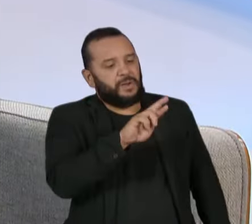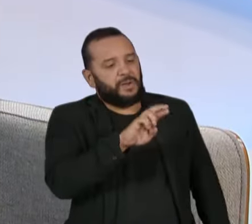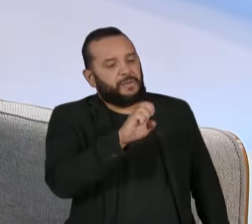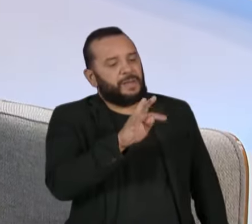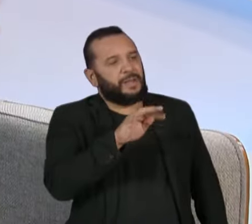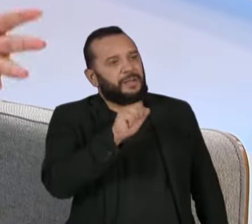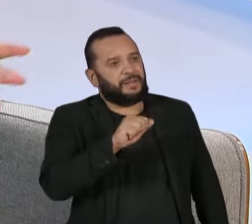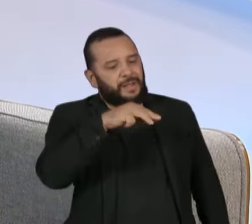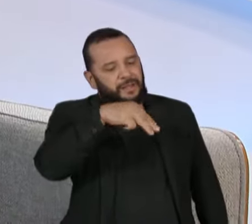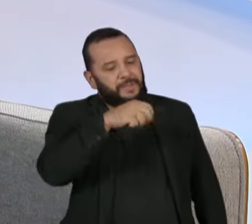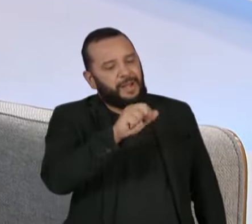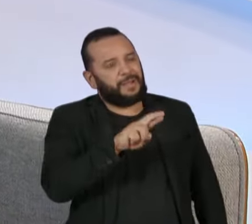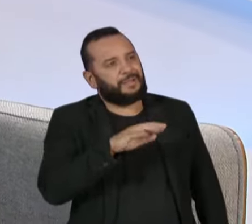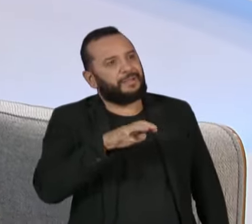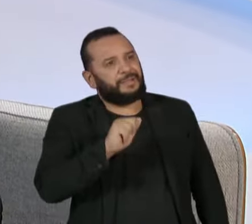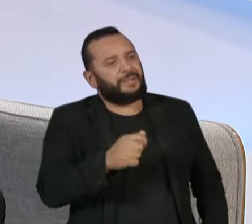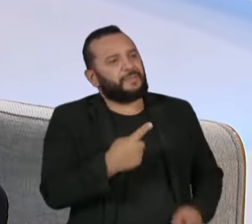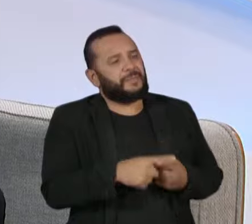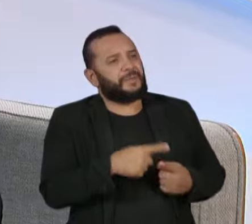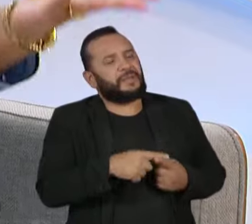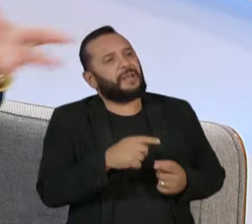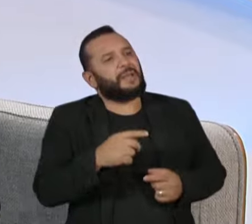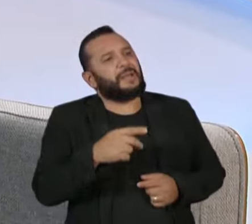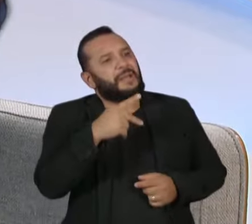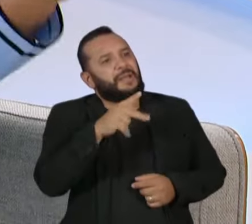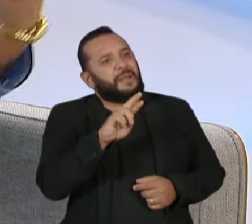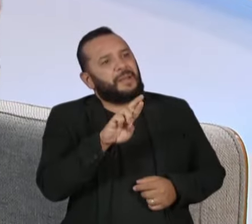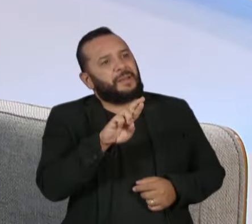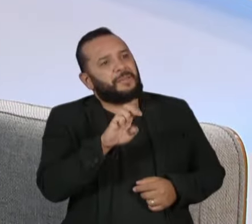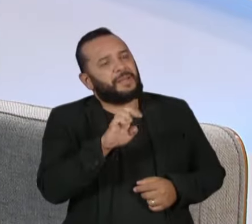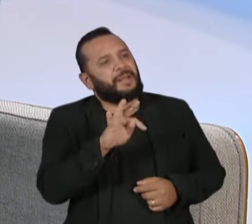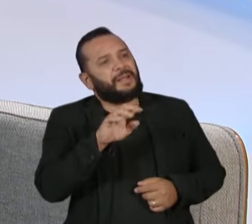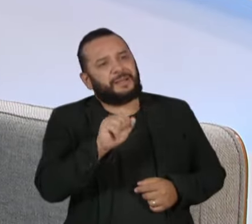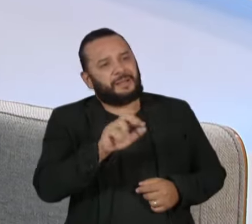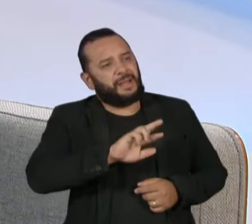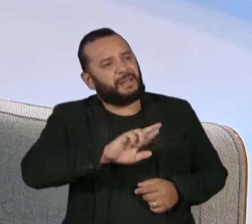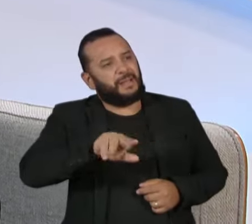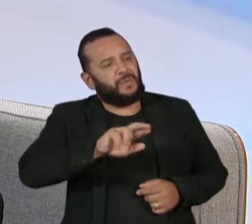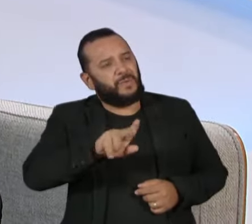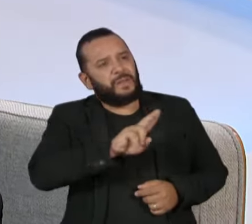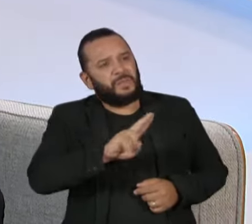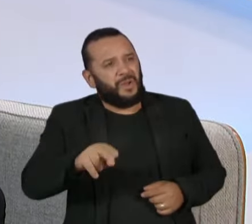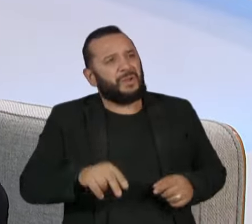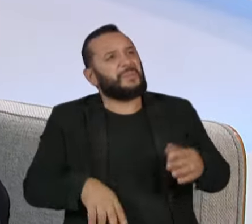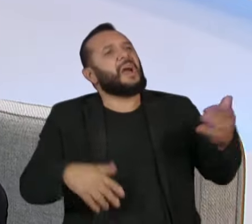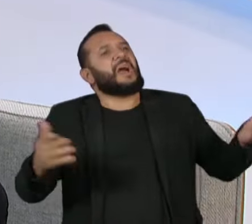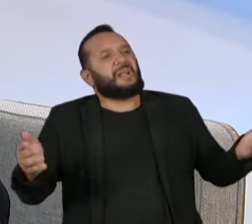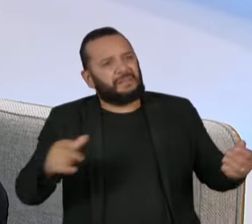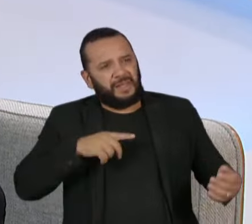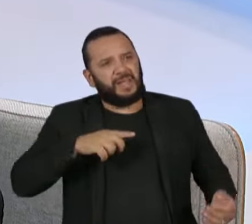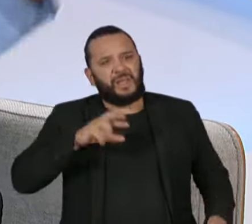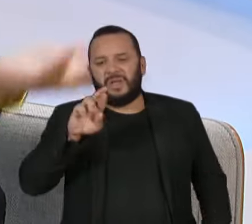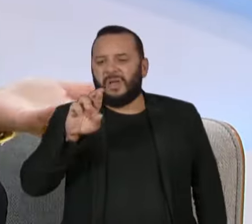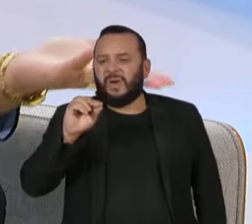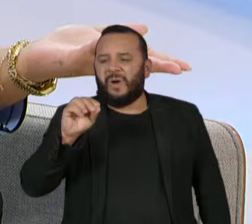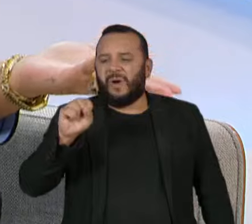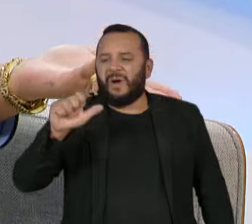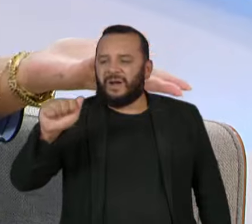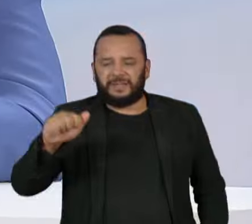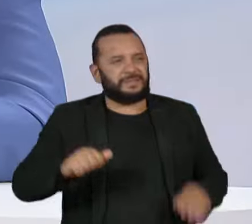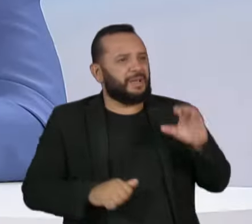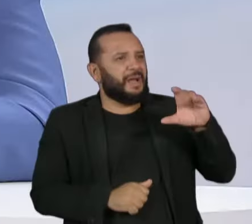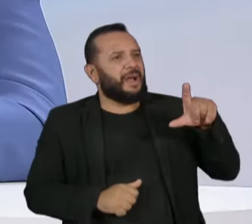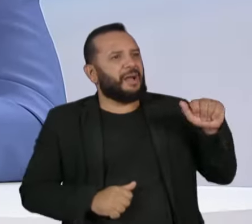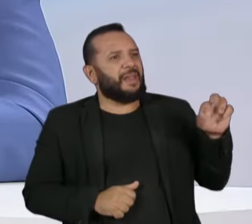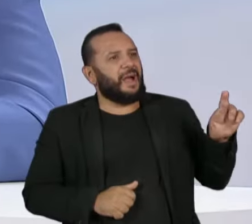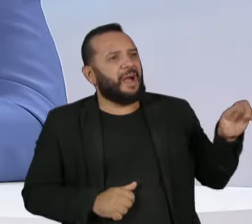minha avó e para o meu pai que preta não era nome de gente. Meu pai deu o escandalozinho dele, porque se tem Rosa, Clara, Bianca, por que não pode ter